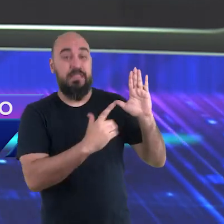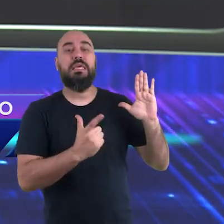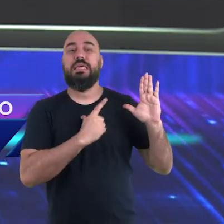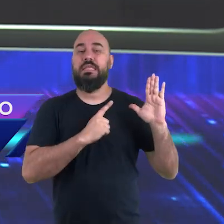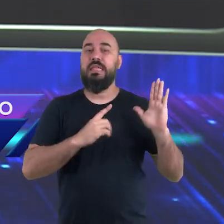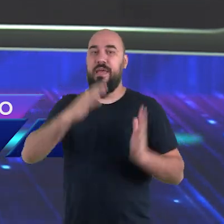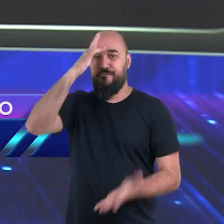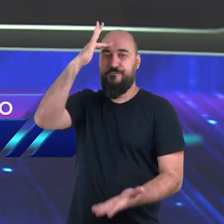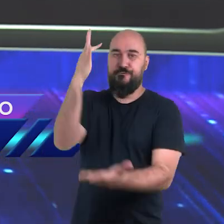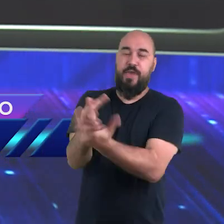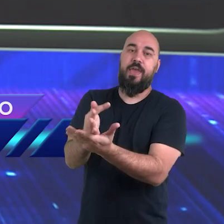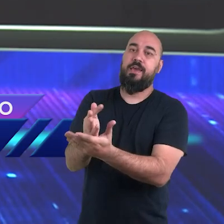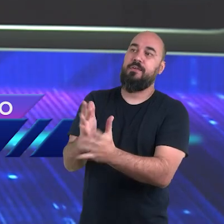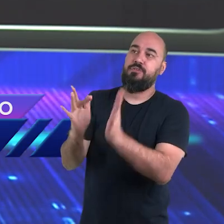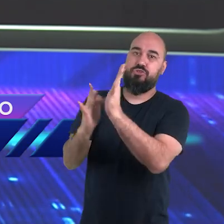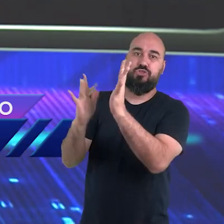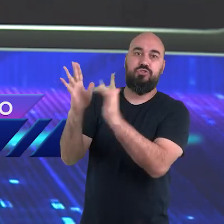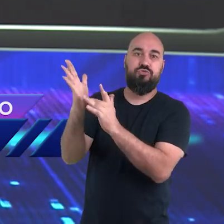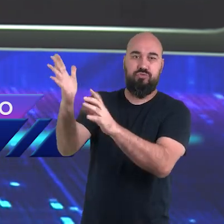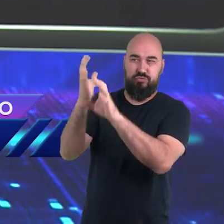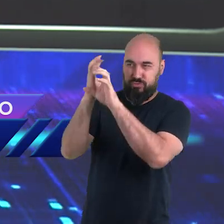e a fé em Jesus.